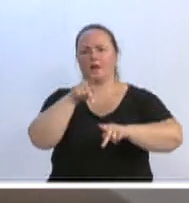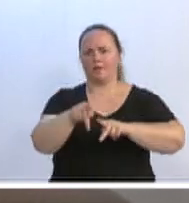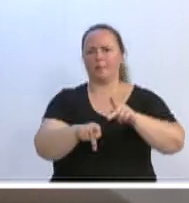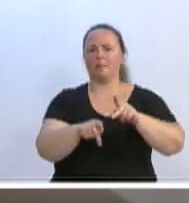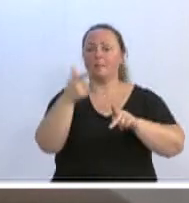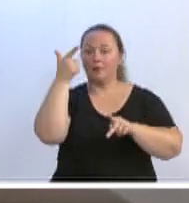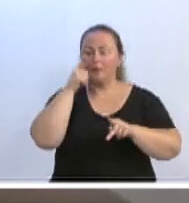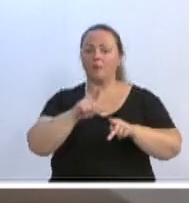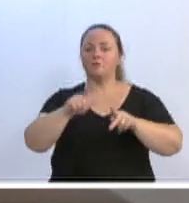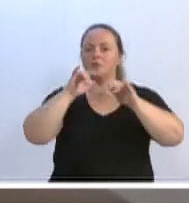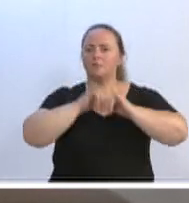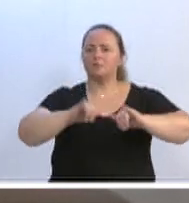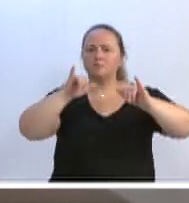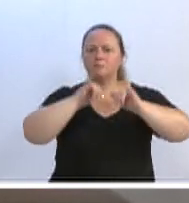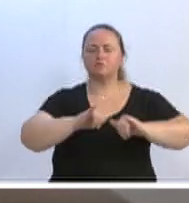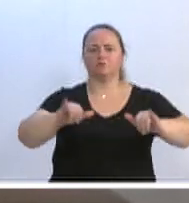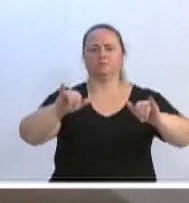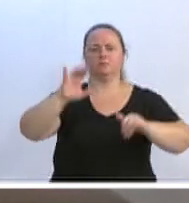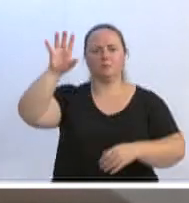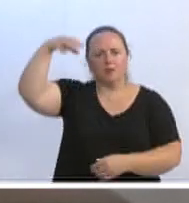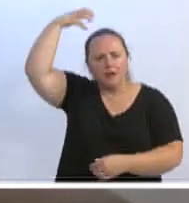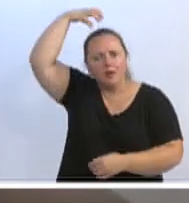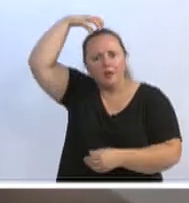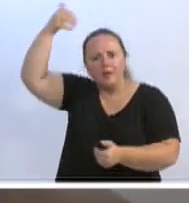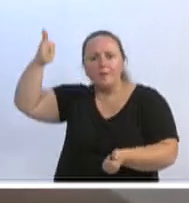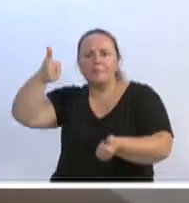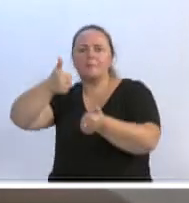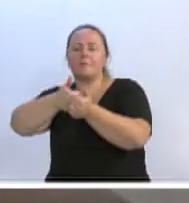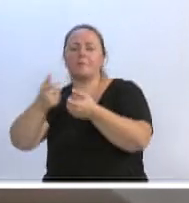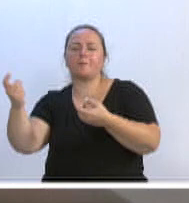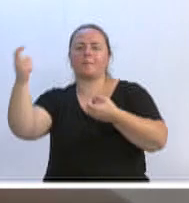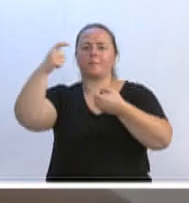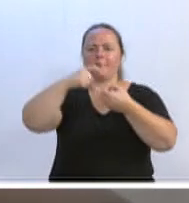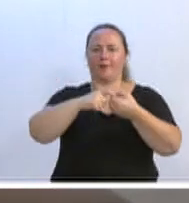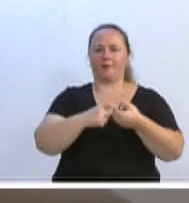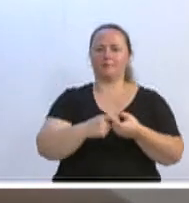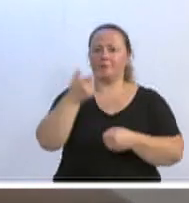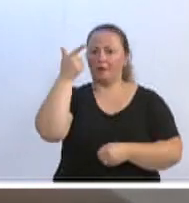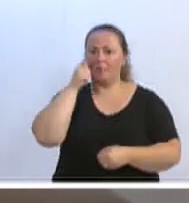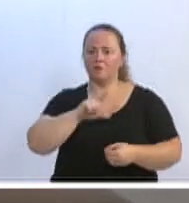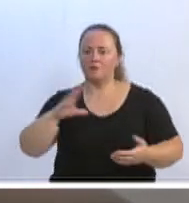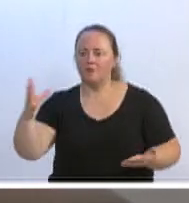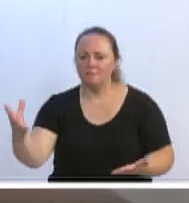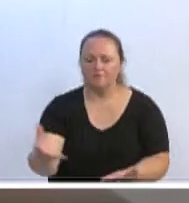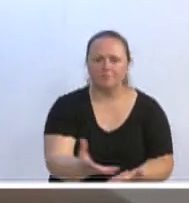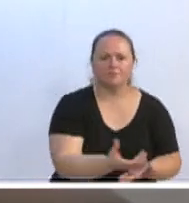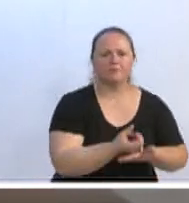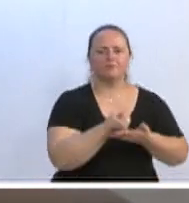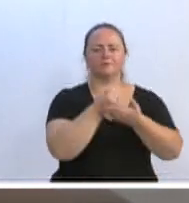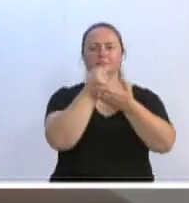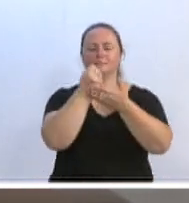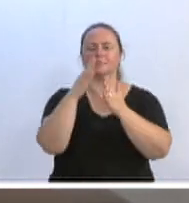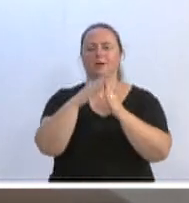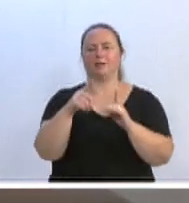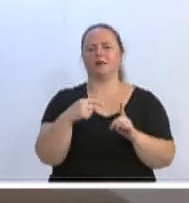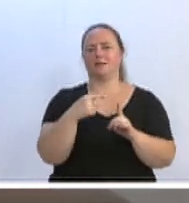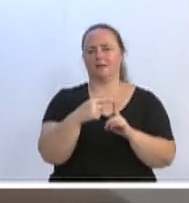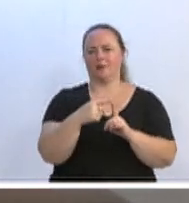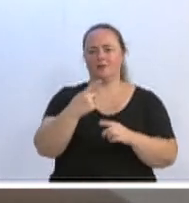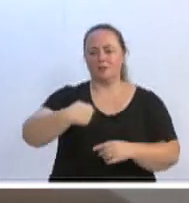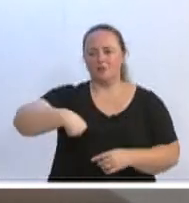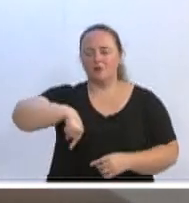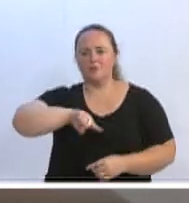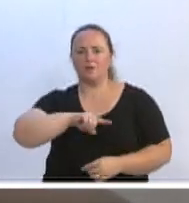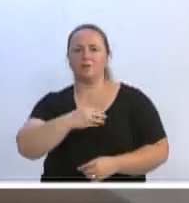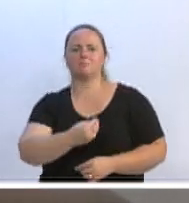o Rei está próximo, Jesus breve vem para buscar a sua igreja, e nós estaremos com